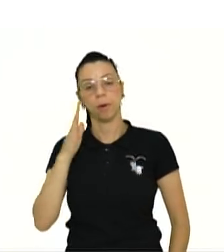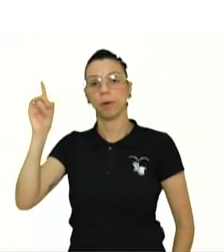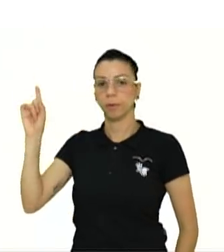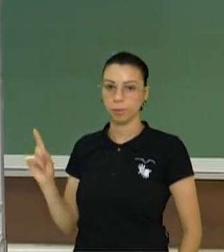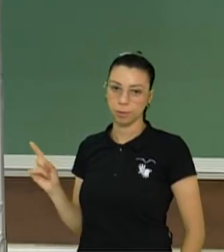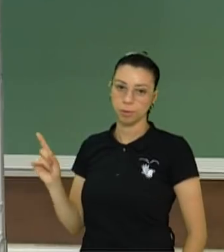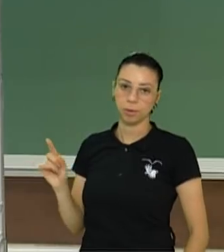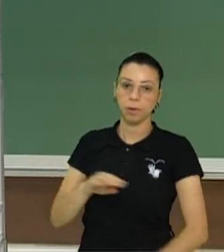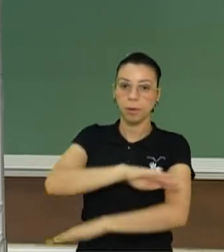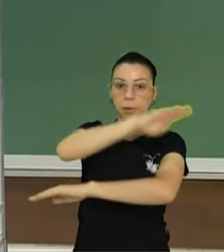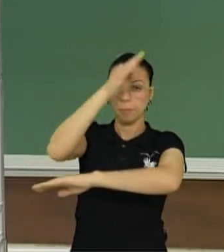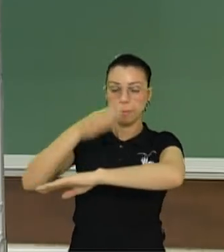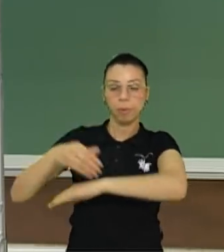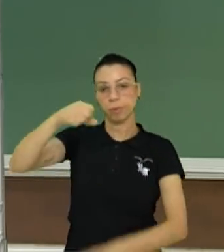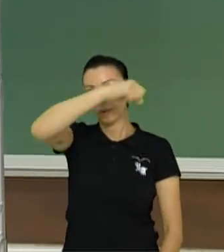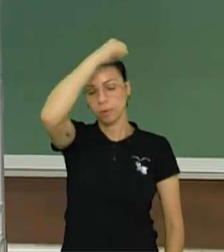Sagrado,